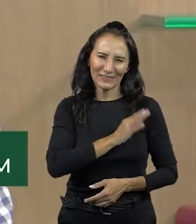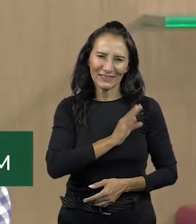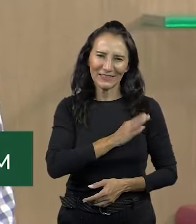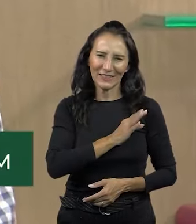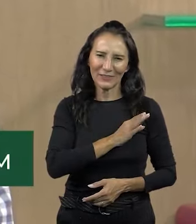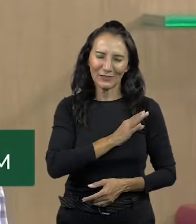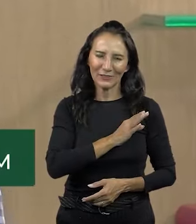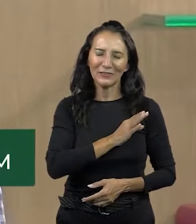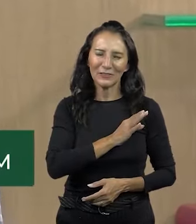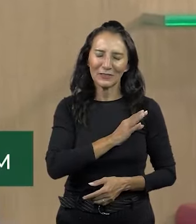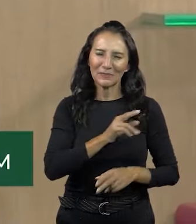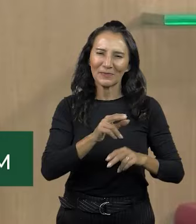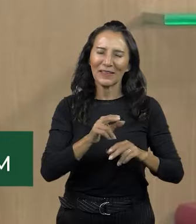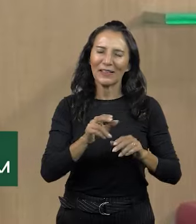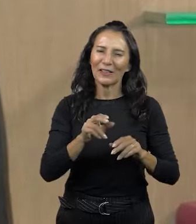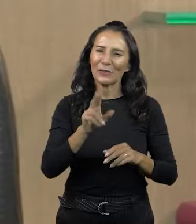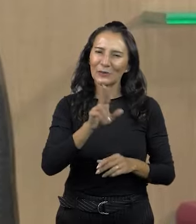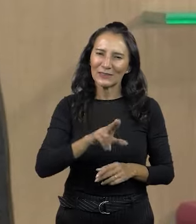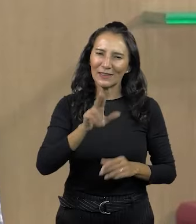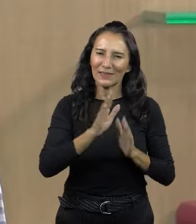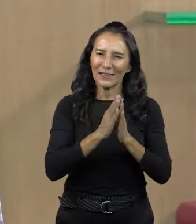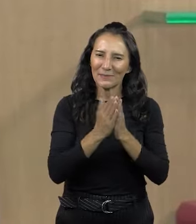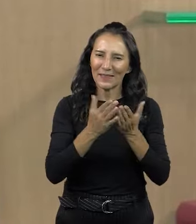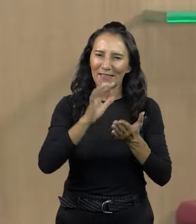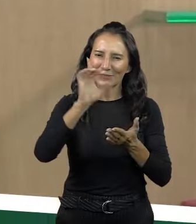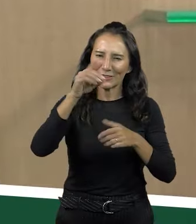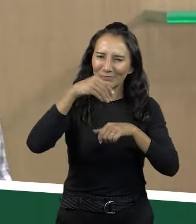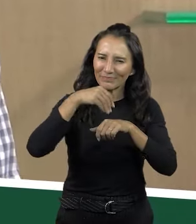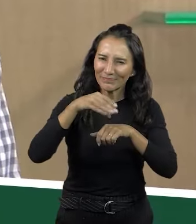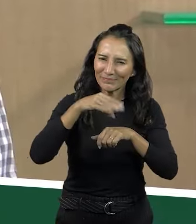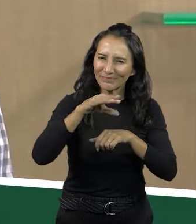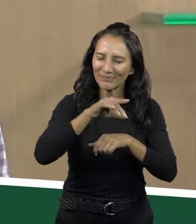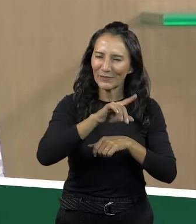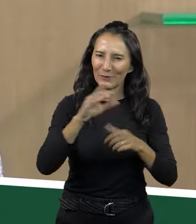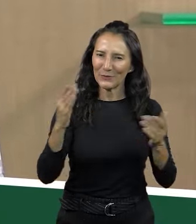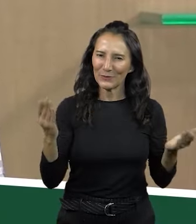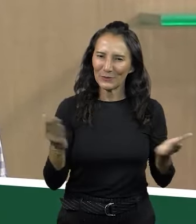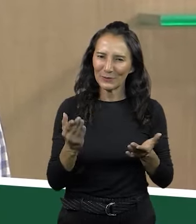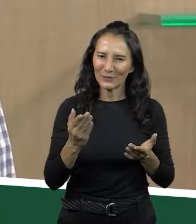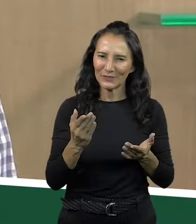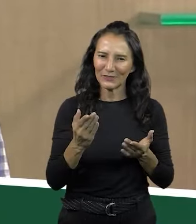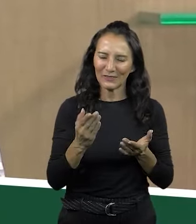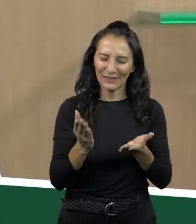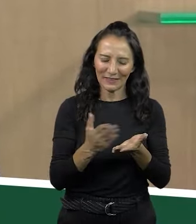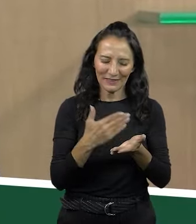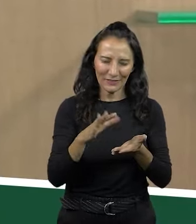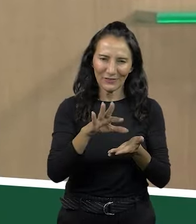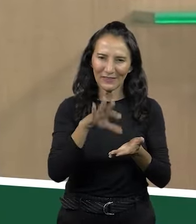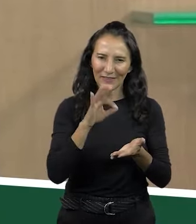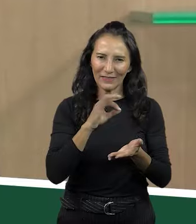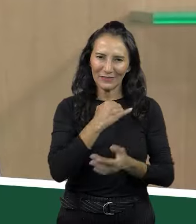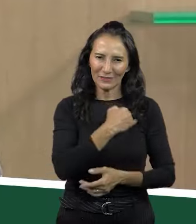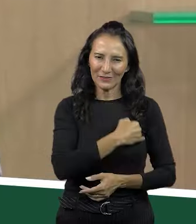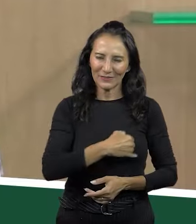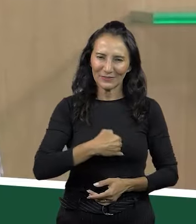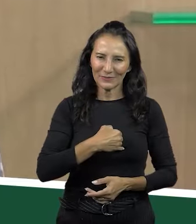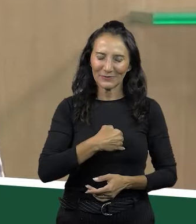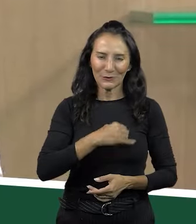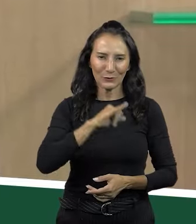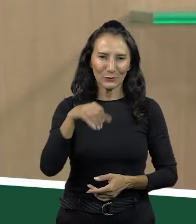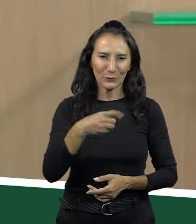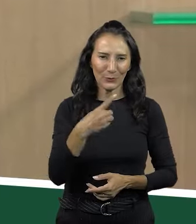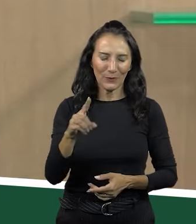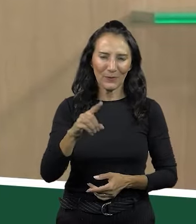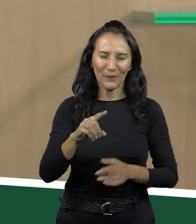da sua santa palavra Hoje vamos falar João Capítulo 15 Versículos 16